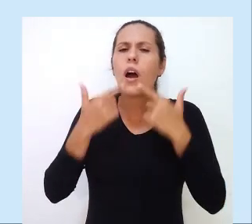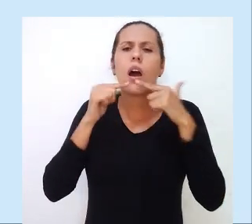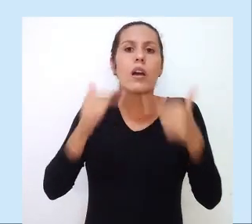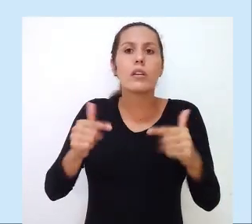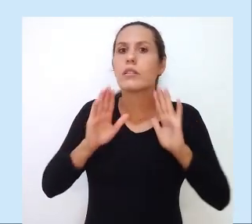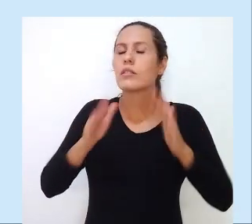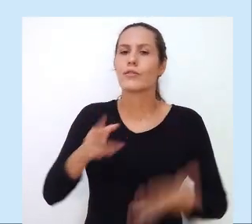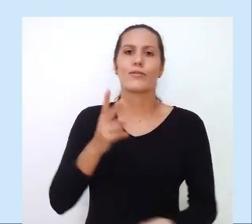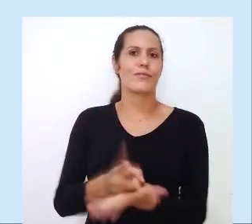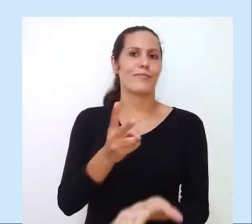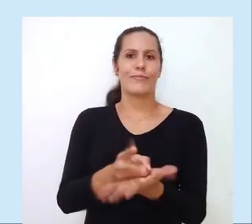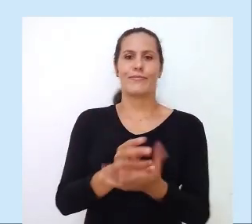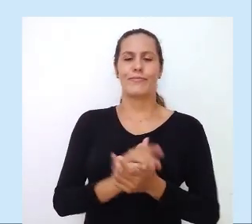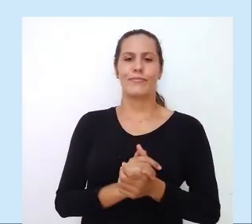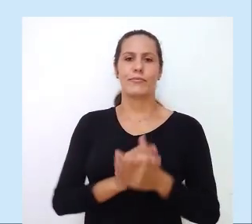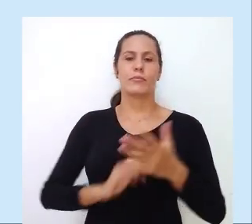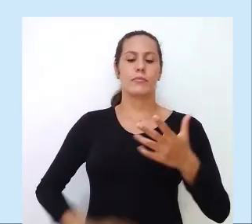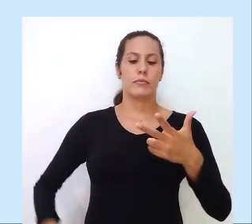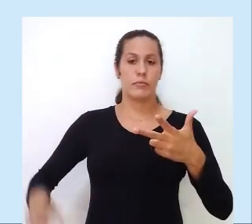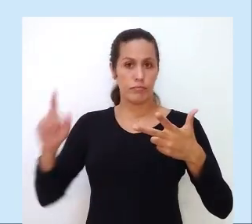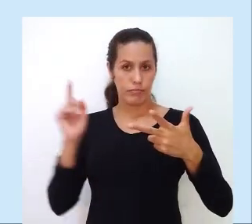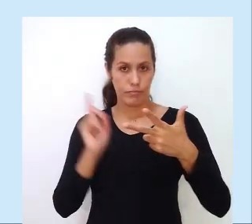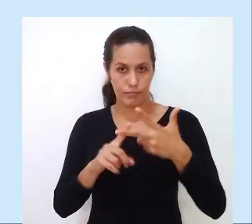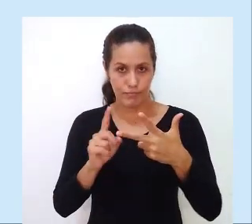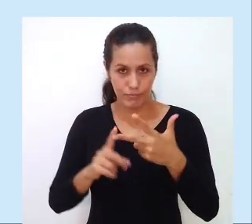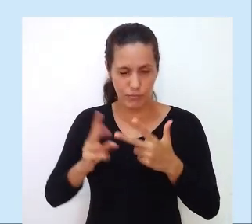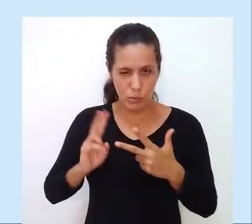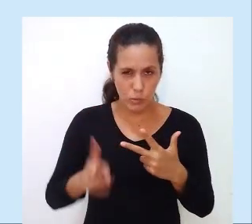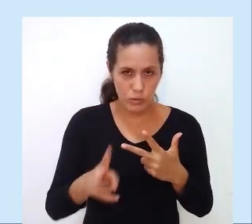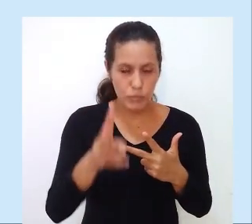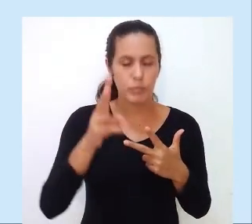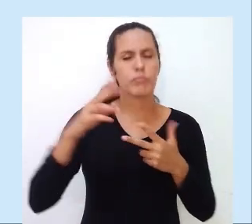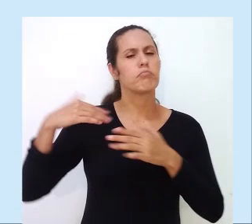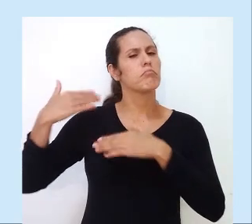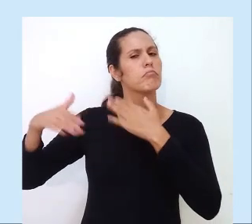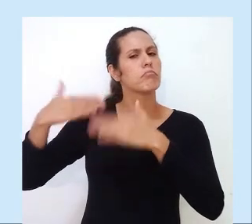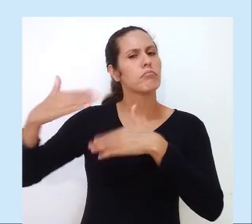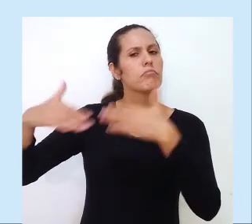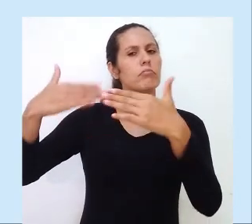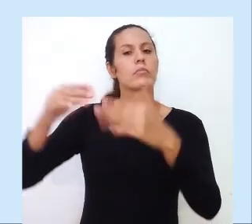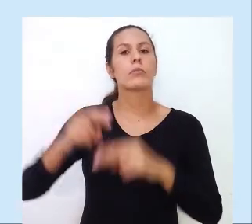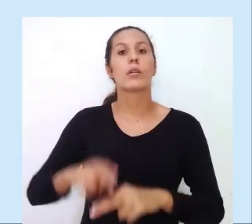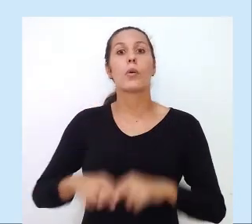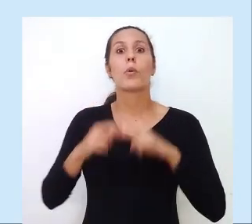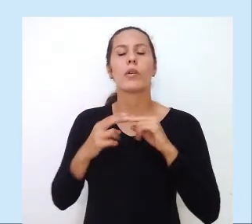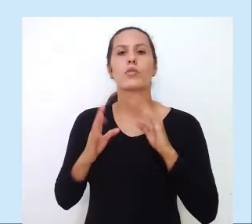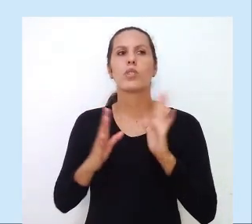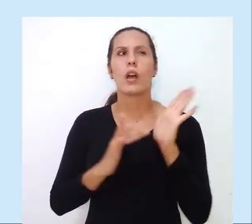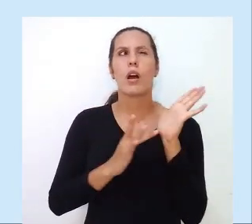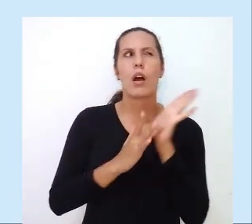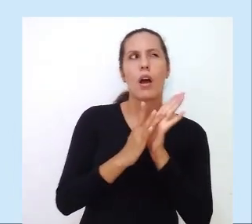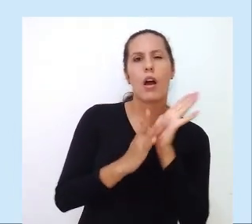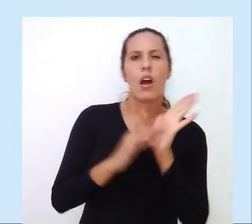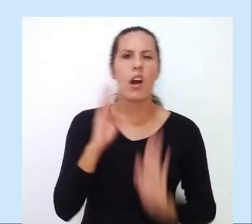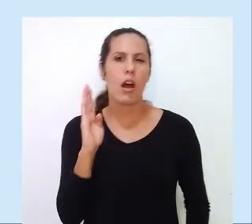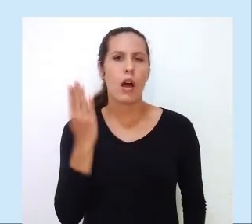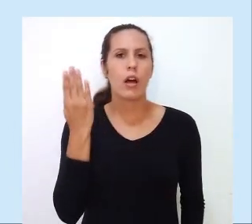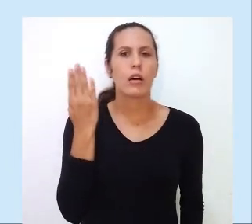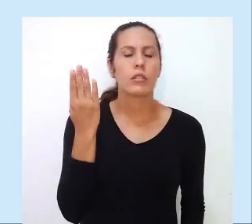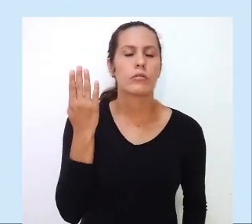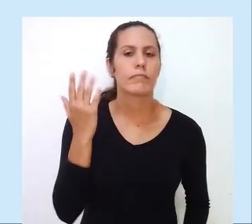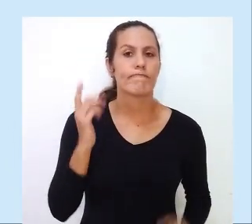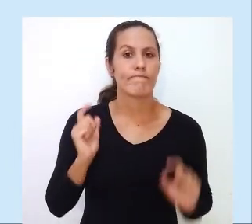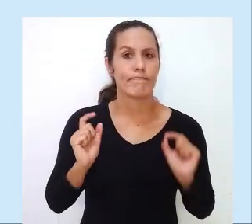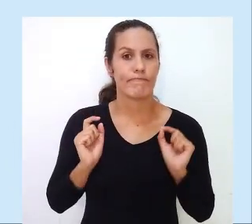espectador. Indo um pouco mais para frente na história, passa a surgir a farsa, né?